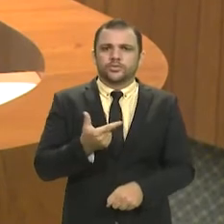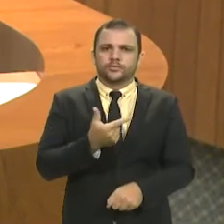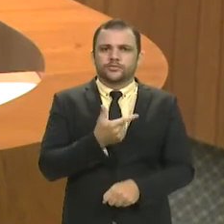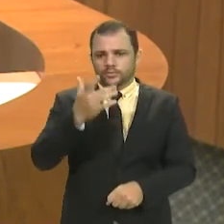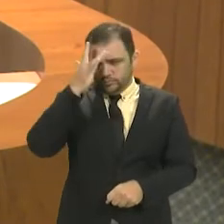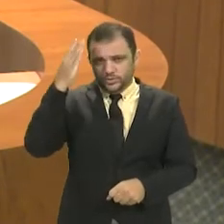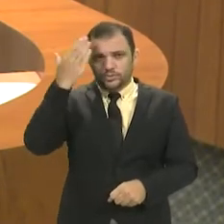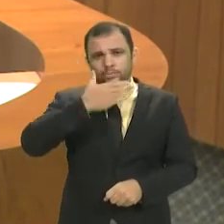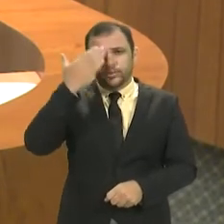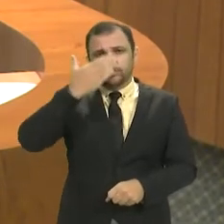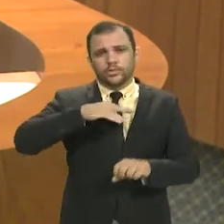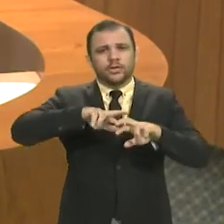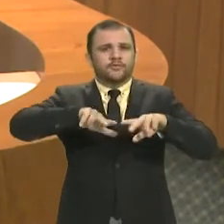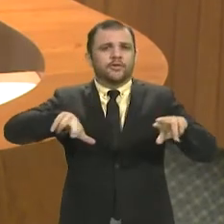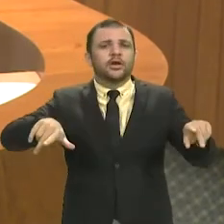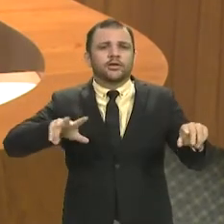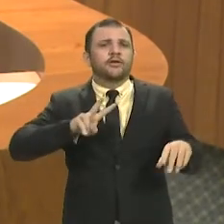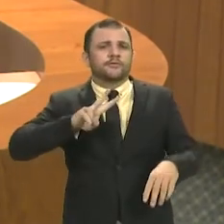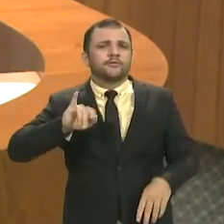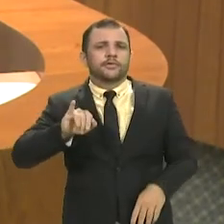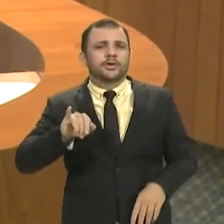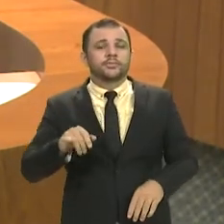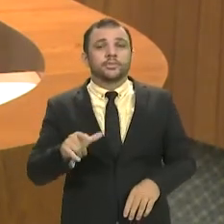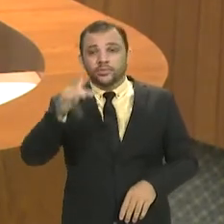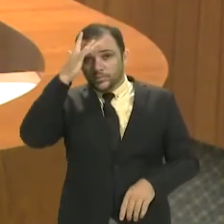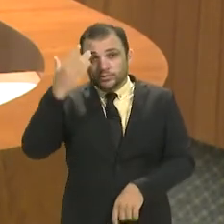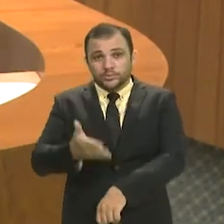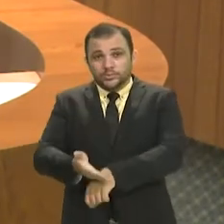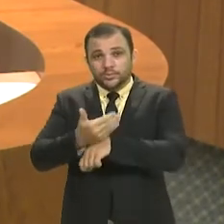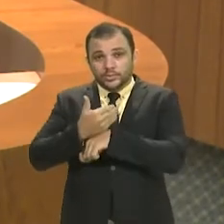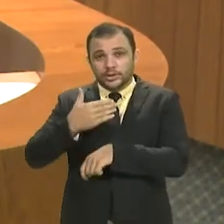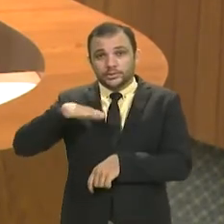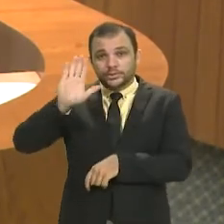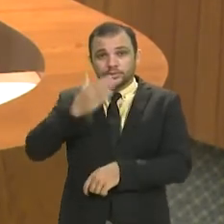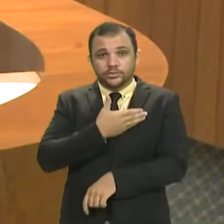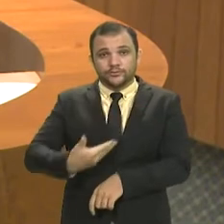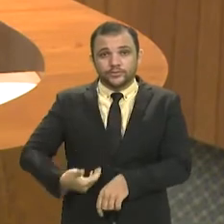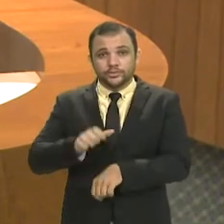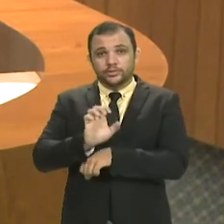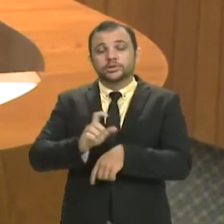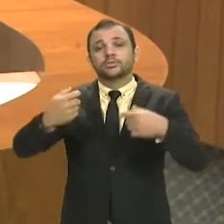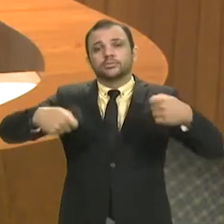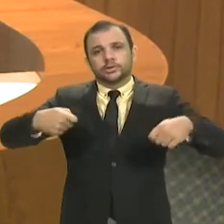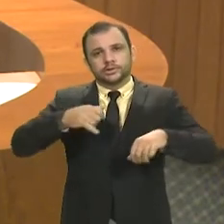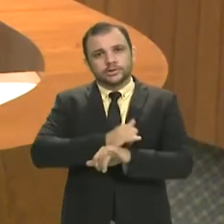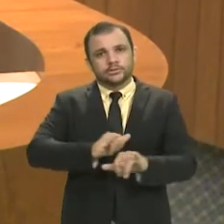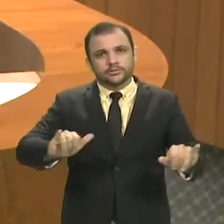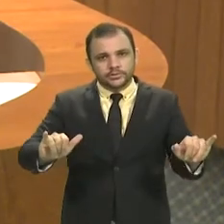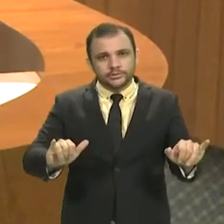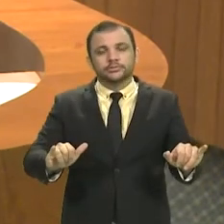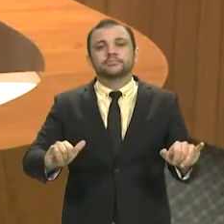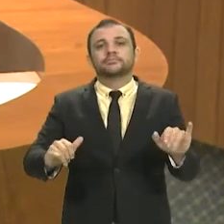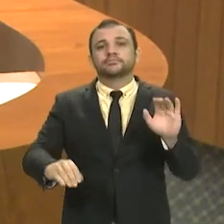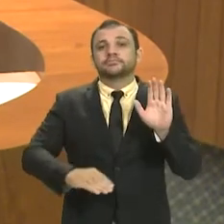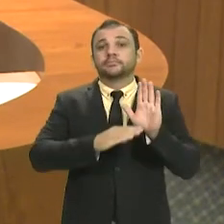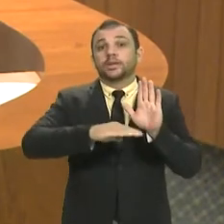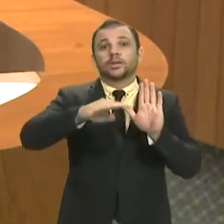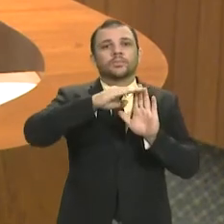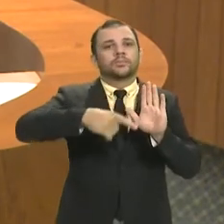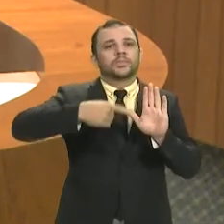Pré-candidatos ao governo do Estado terão que colocar na sua prioridade o combate à violência, o combate à